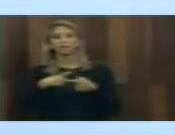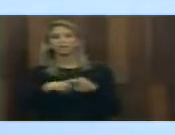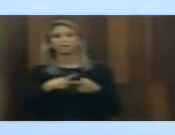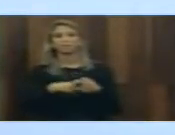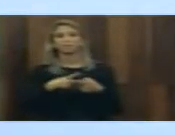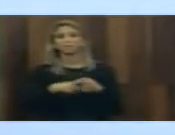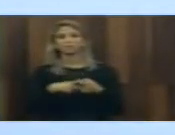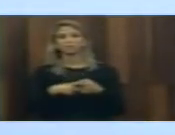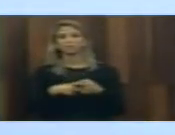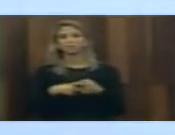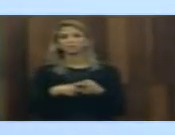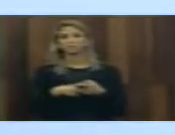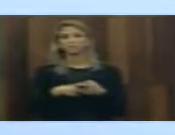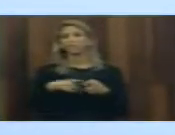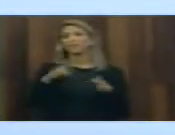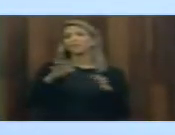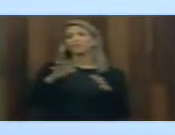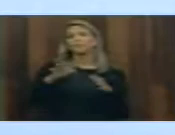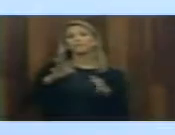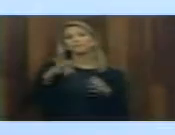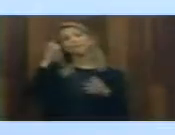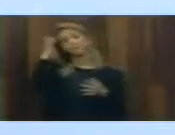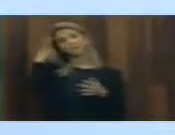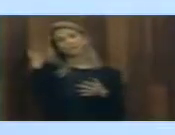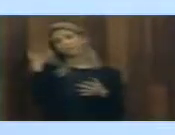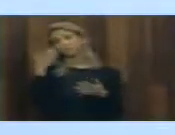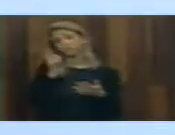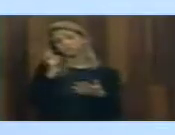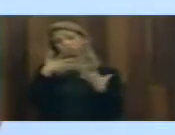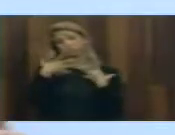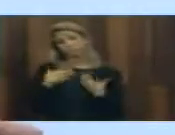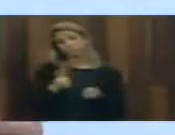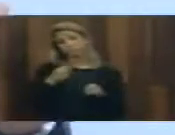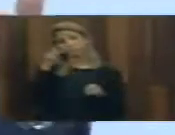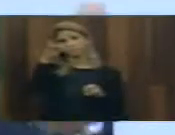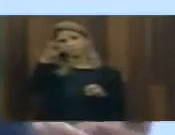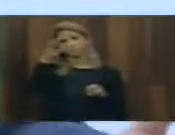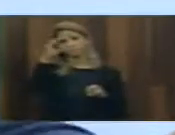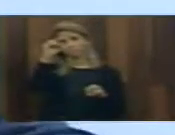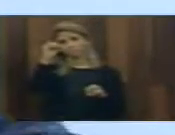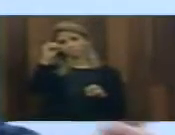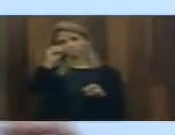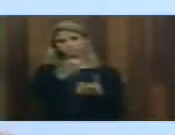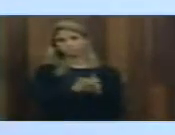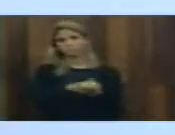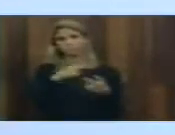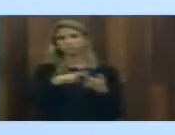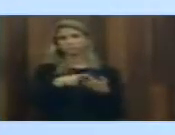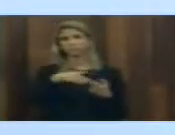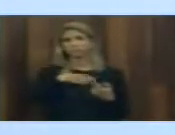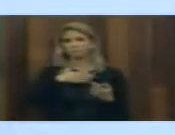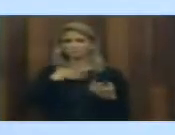são fáceis de serem derrubados na minha concepção. No meu caso, quando a gente instituiu o Abril Verde,